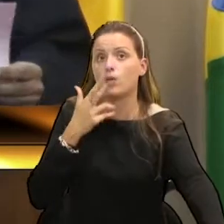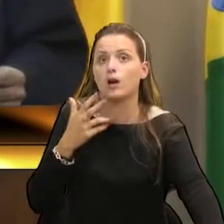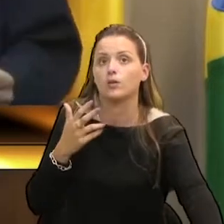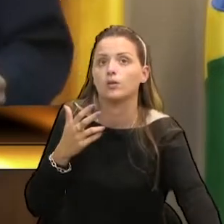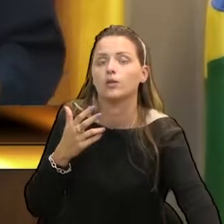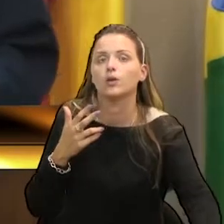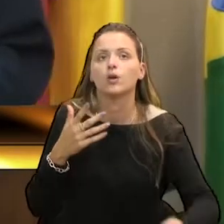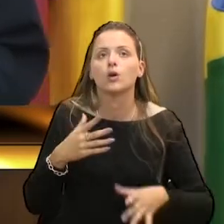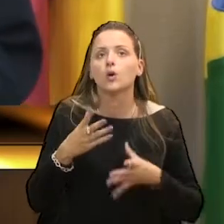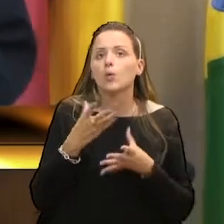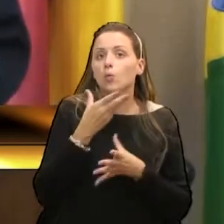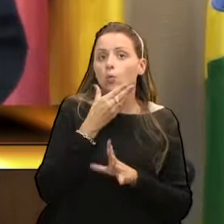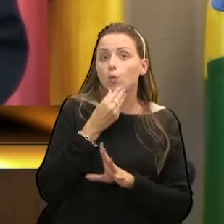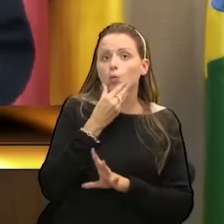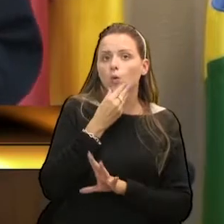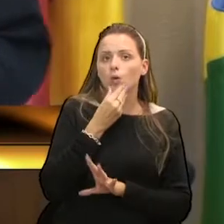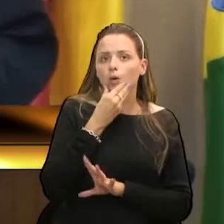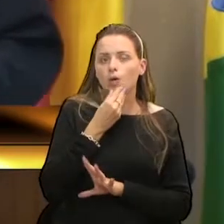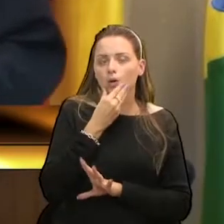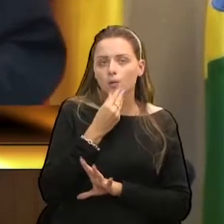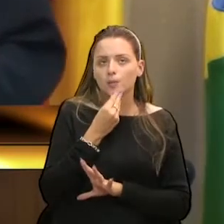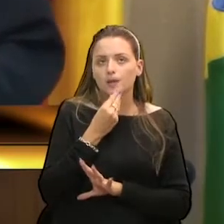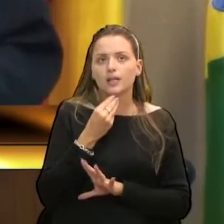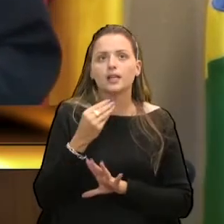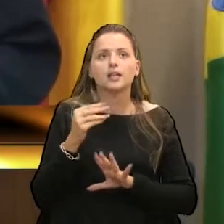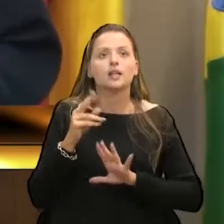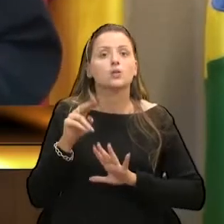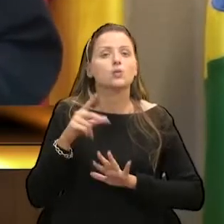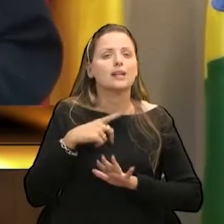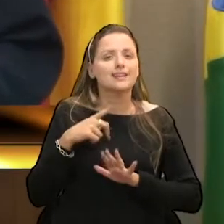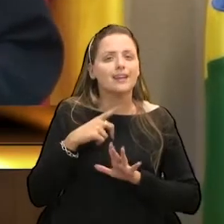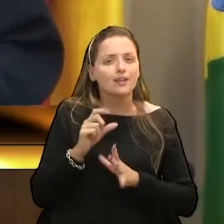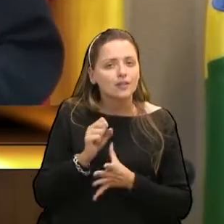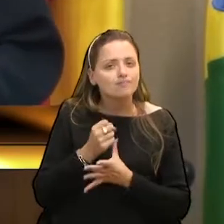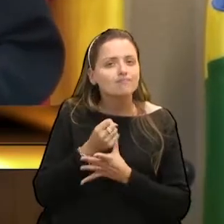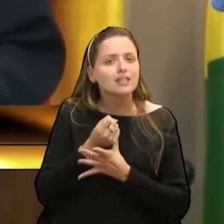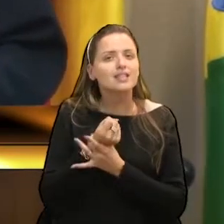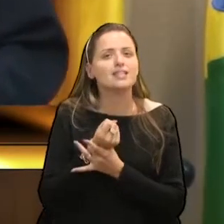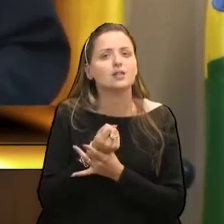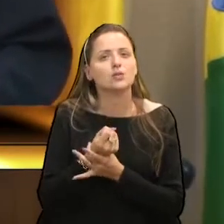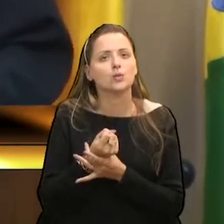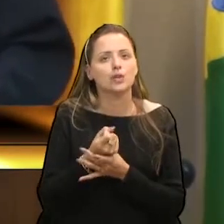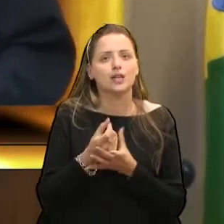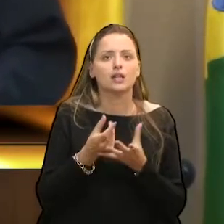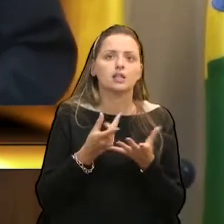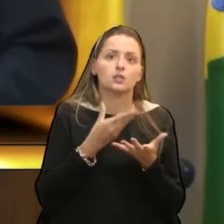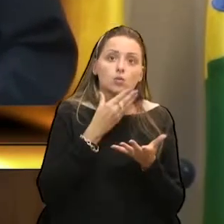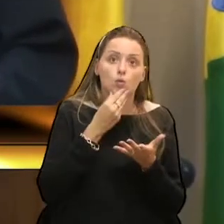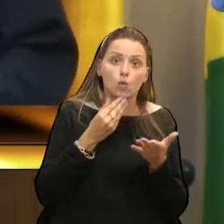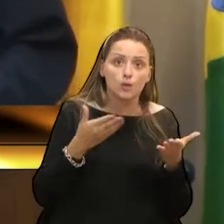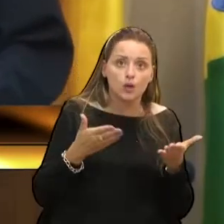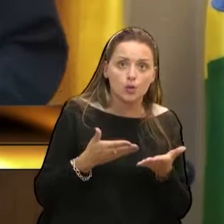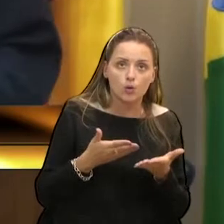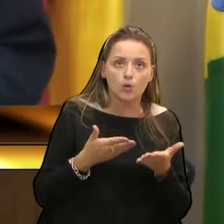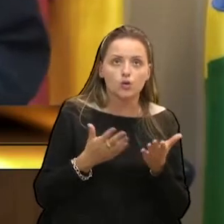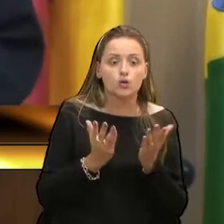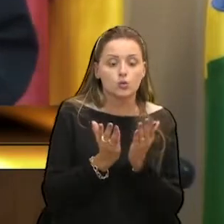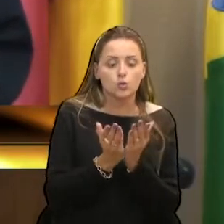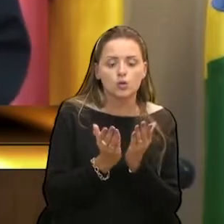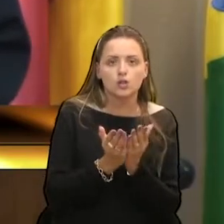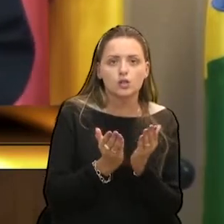se debruçou com toda a segurança do homem moderno nas bordas